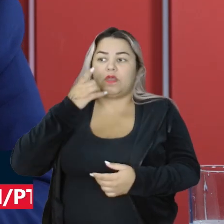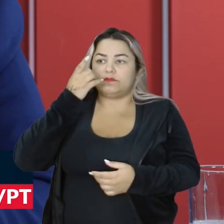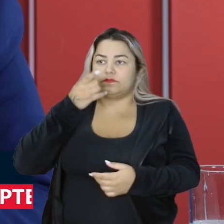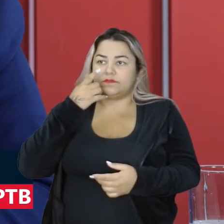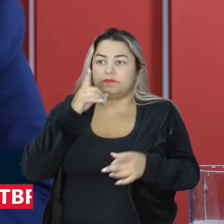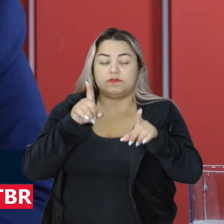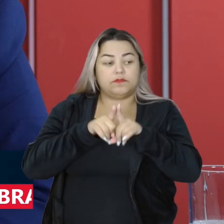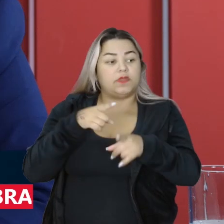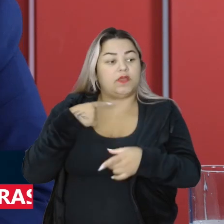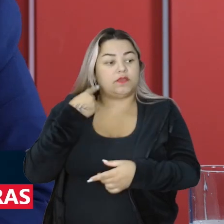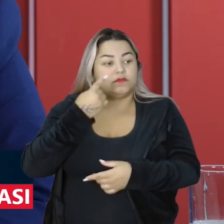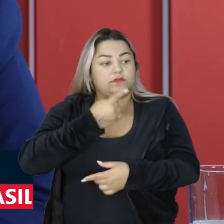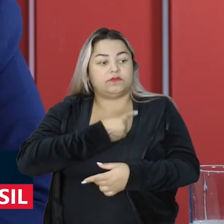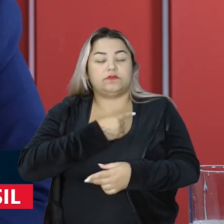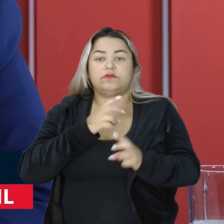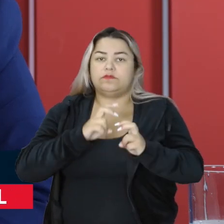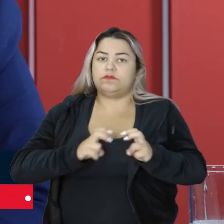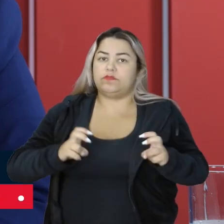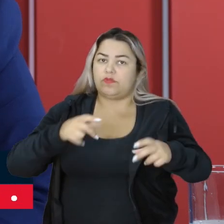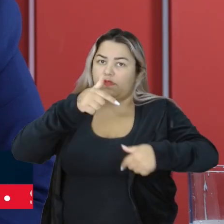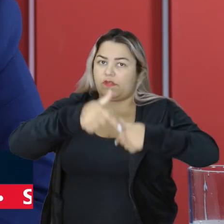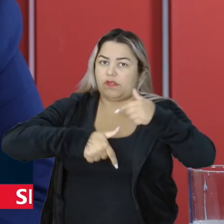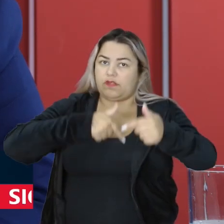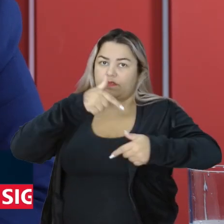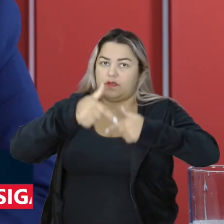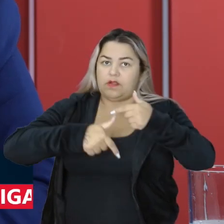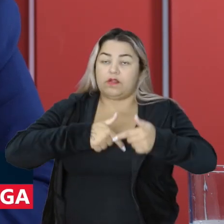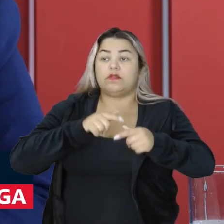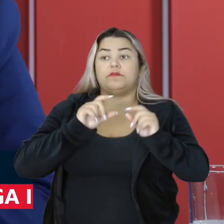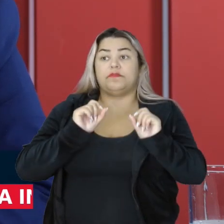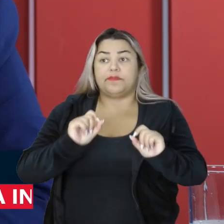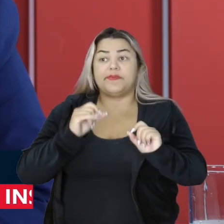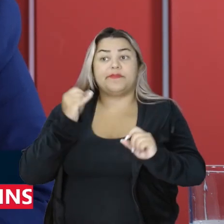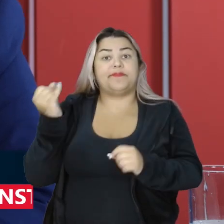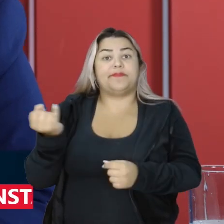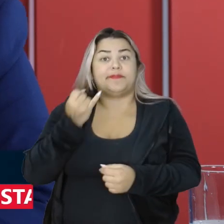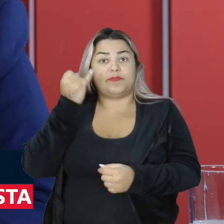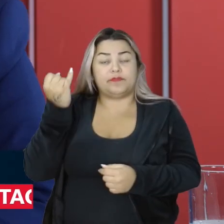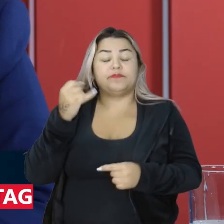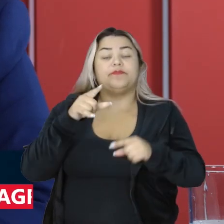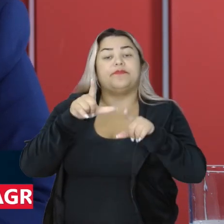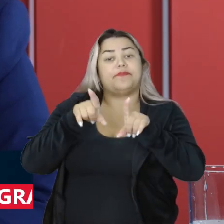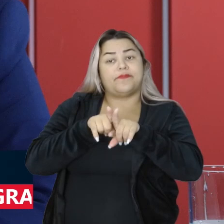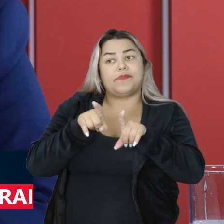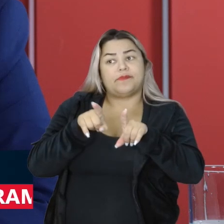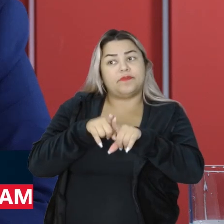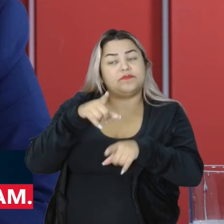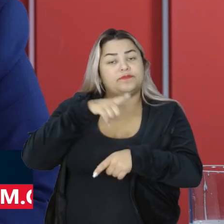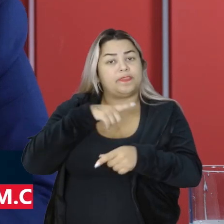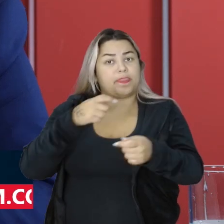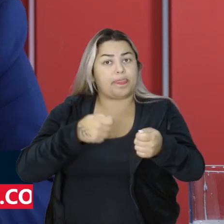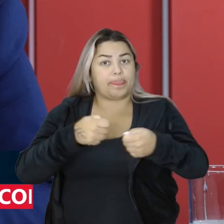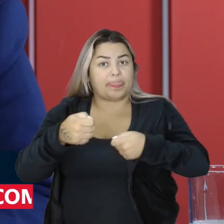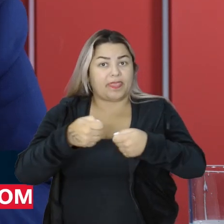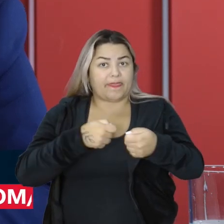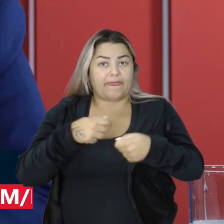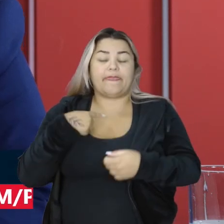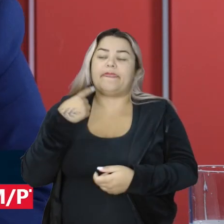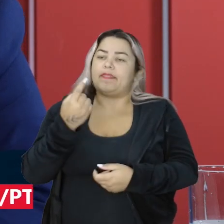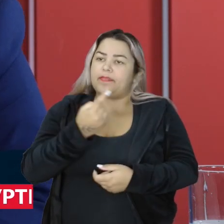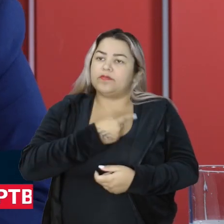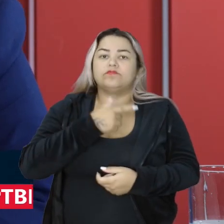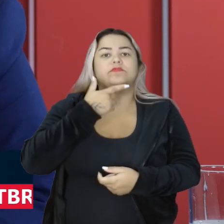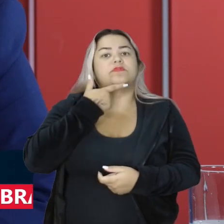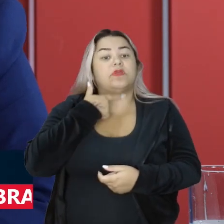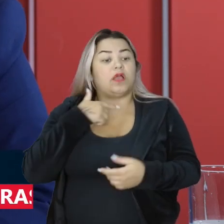aqui as nossas bancadas do Partido dos Trabalhadores e das Trabalhadoras pela importância que tiveram nessa articulação. Nós queremos